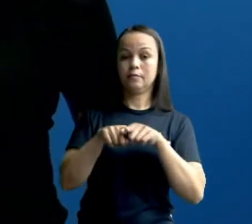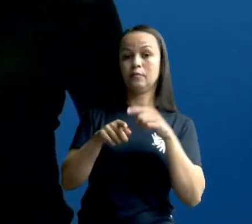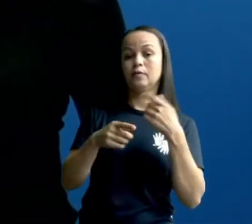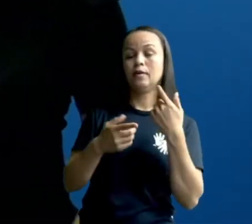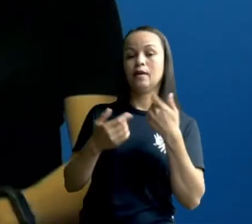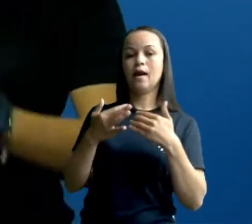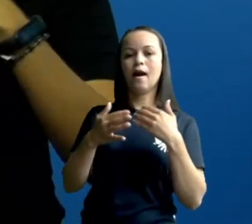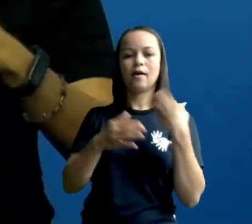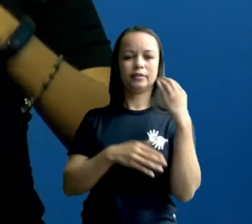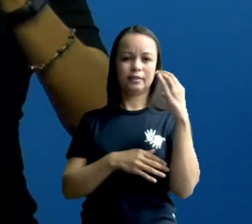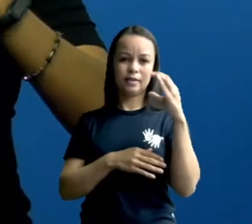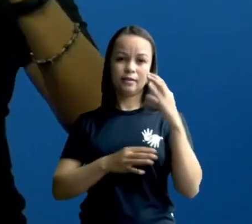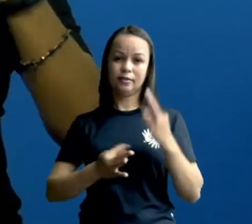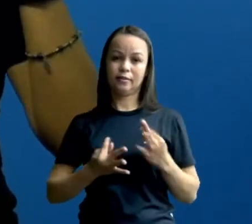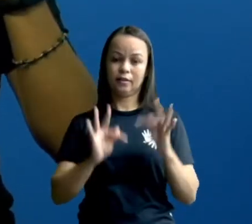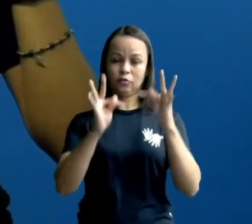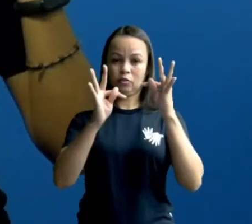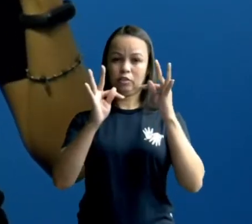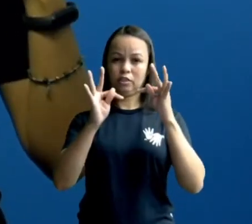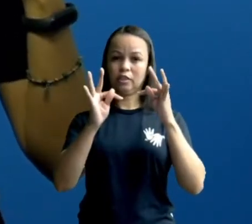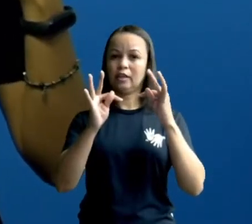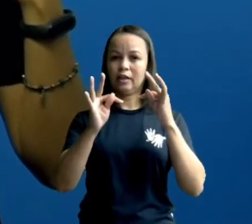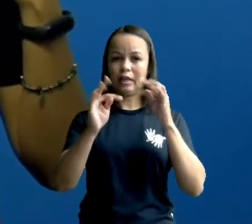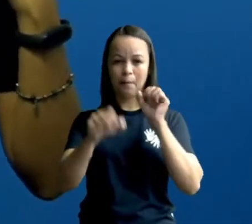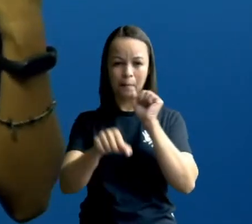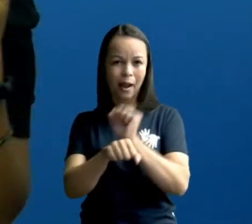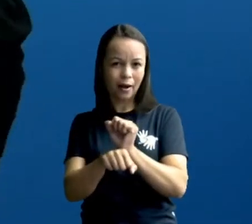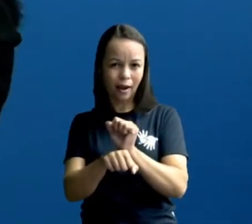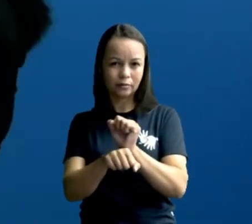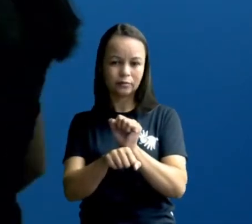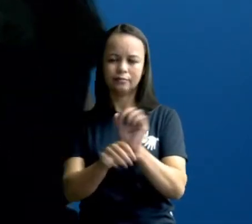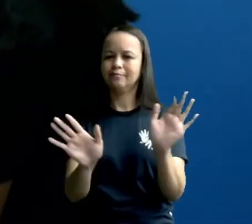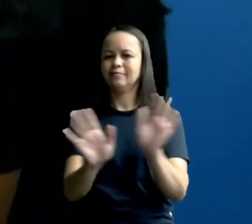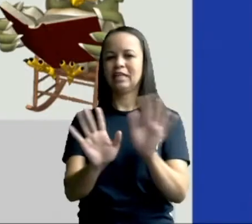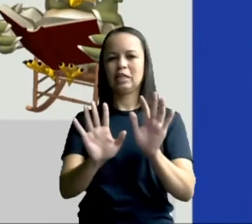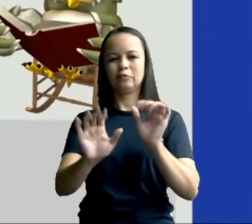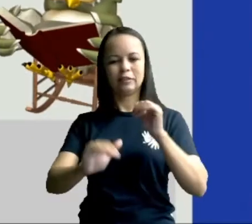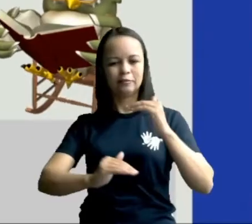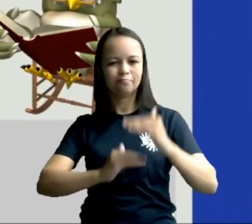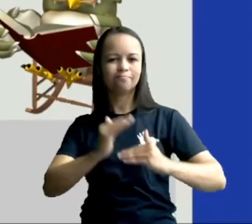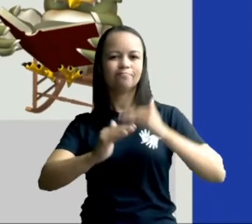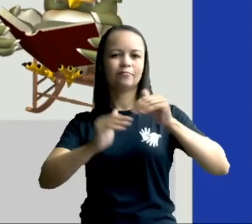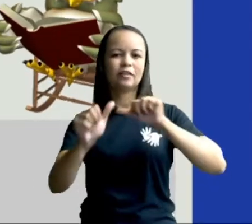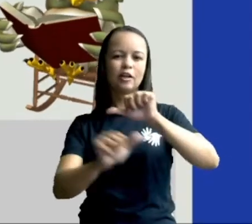não é estagnada, ela está sempre em transformação. Vamos lá.